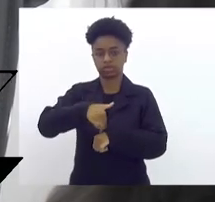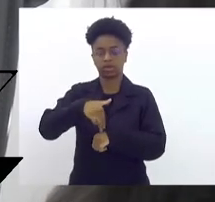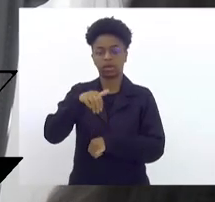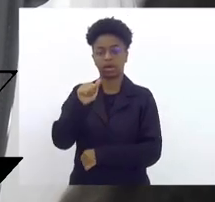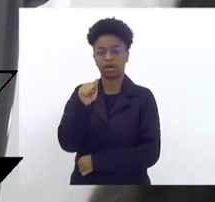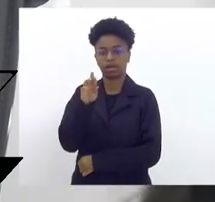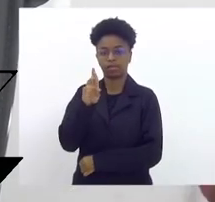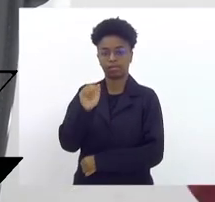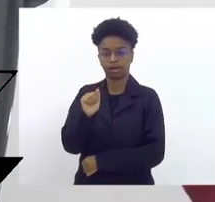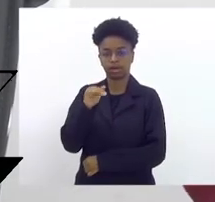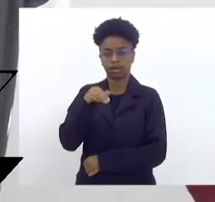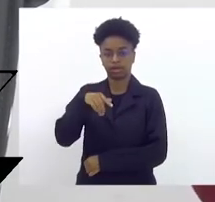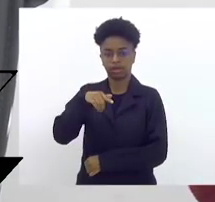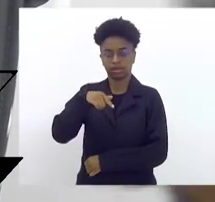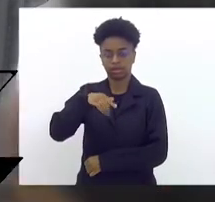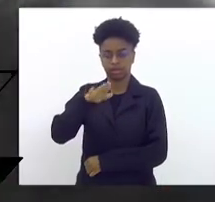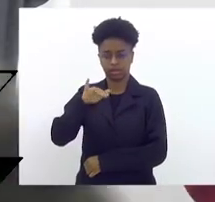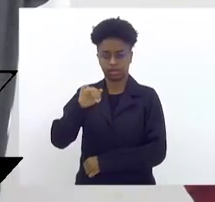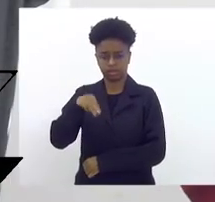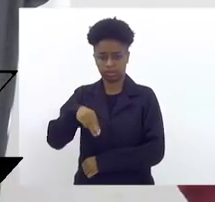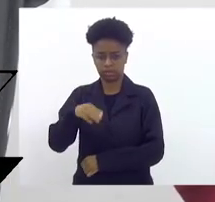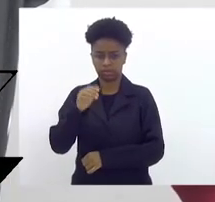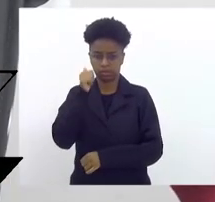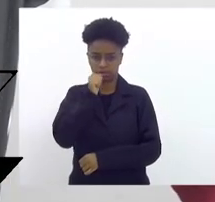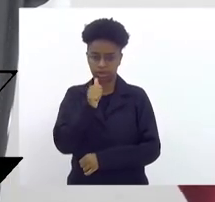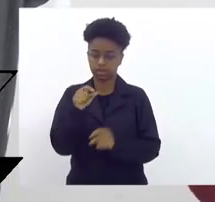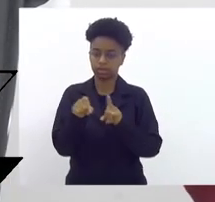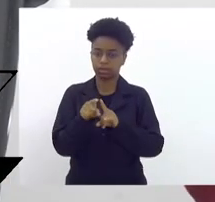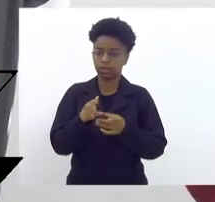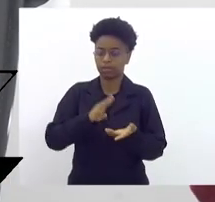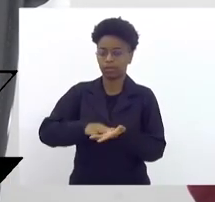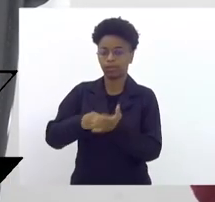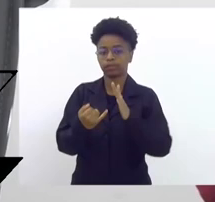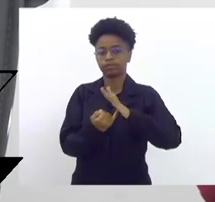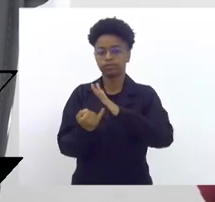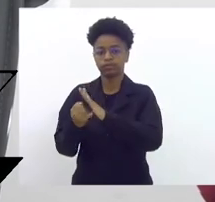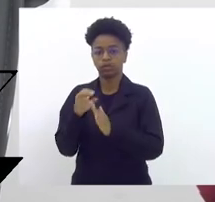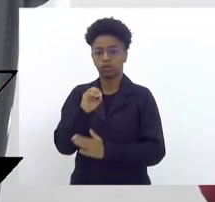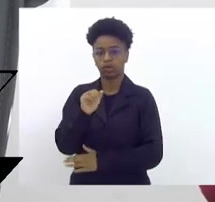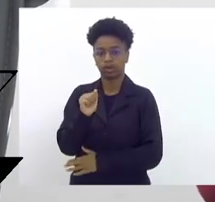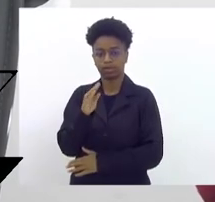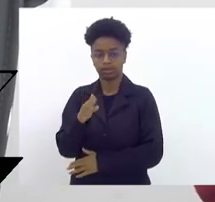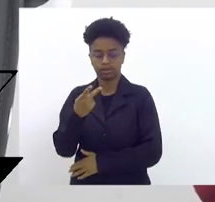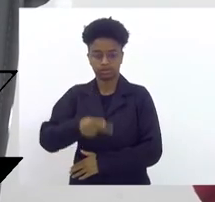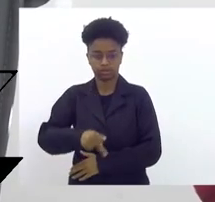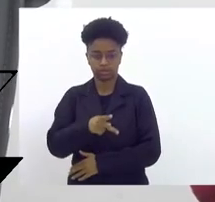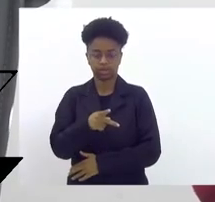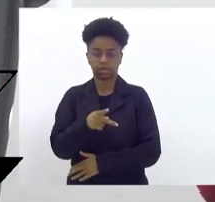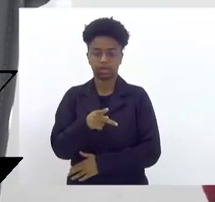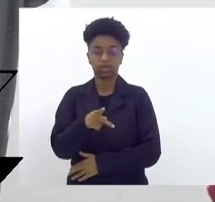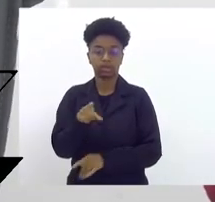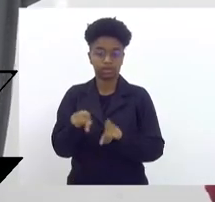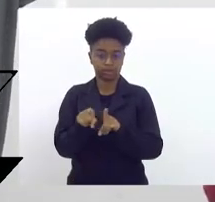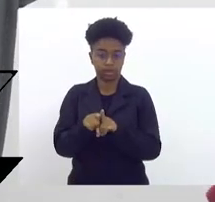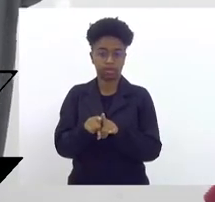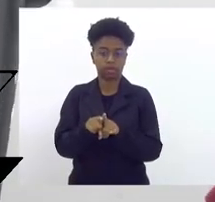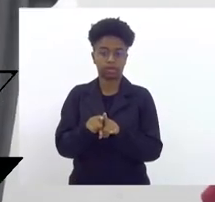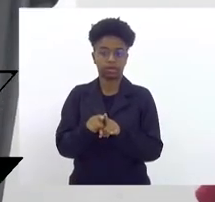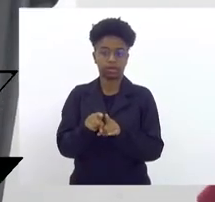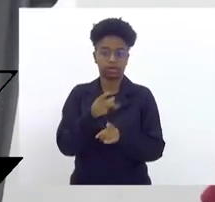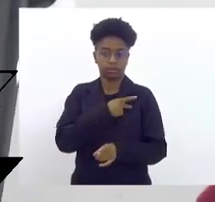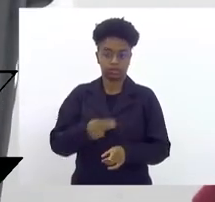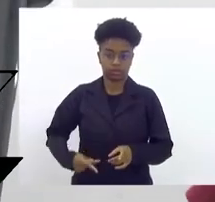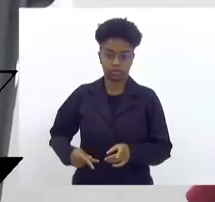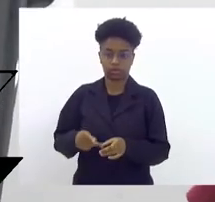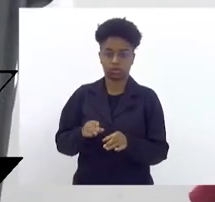OAB RJ membro ela é membro do Instituto dos Advogados brasileiros foi presidente do conselho penitenciário